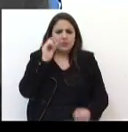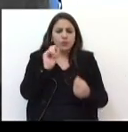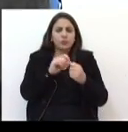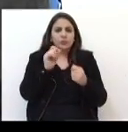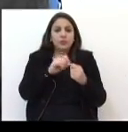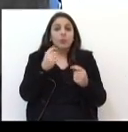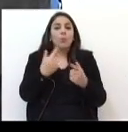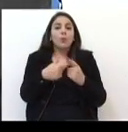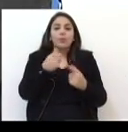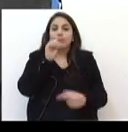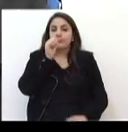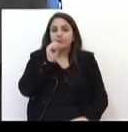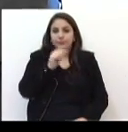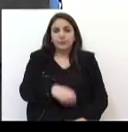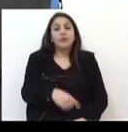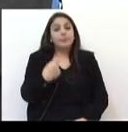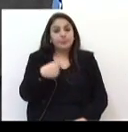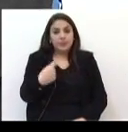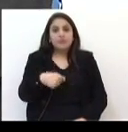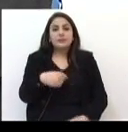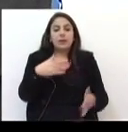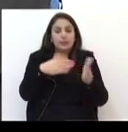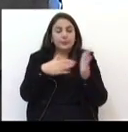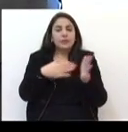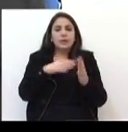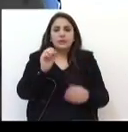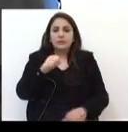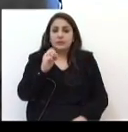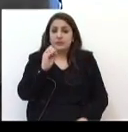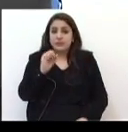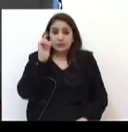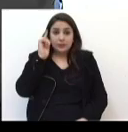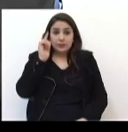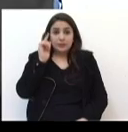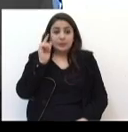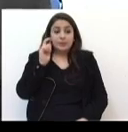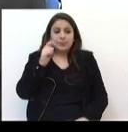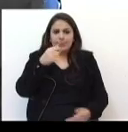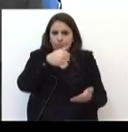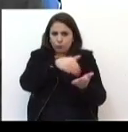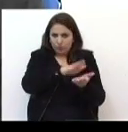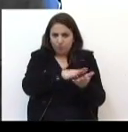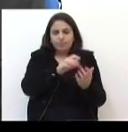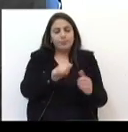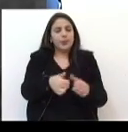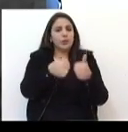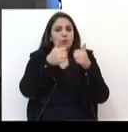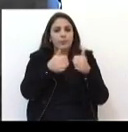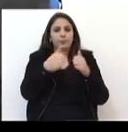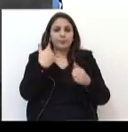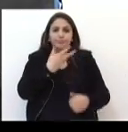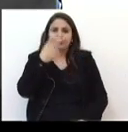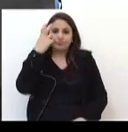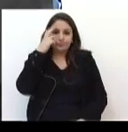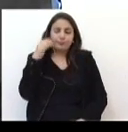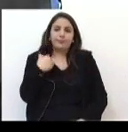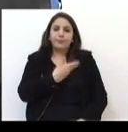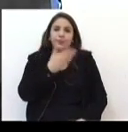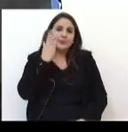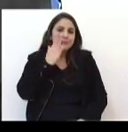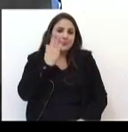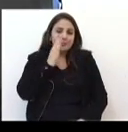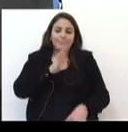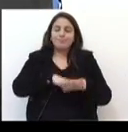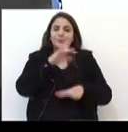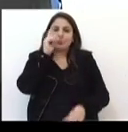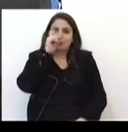fez porque estava alcoolizado. Tem que se limitar, sim. Se fosse possível banir, melhor ainda. Mas nós temos que, culturalmente, sabemos que isso